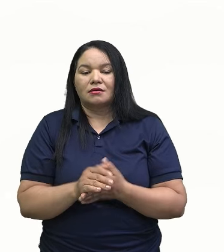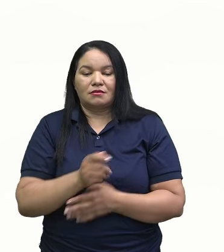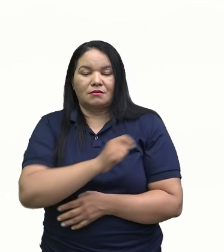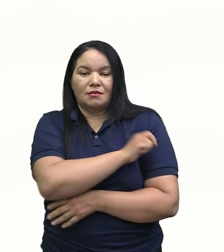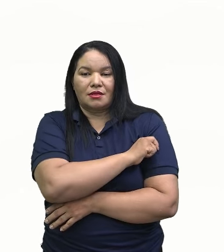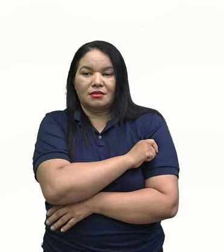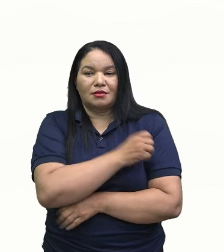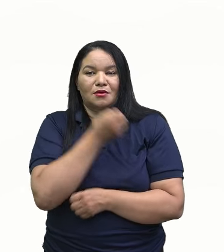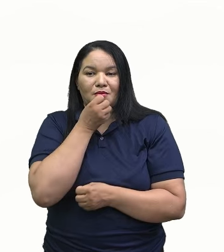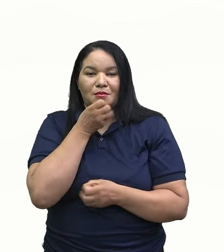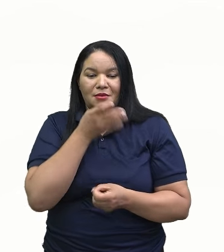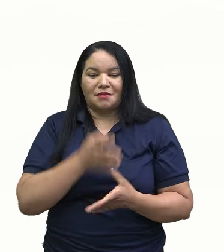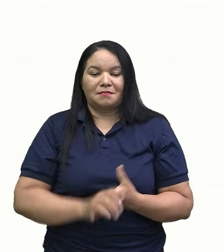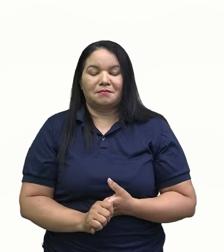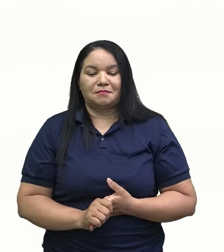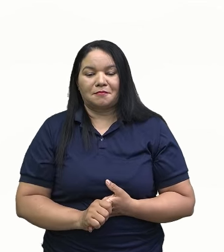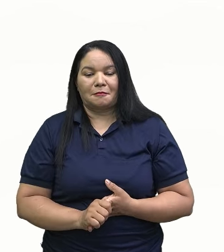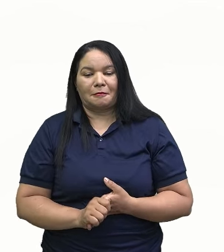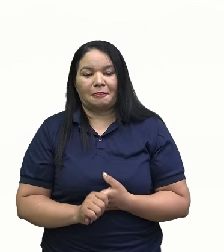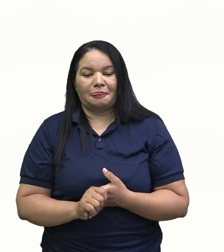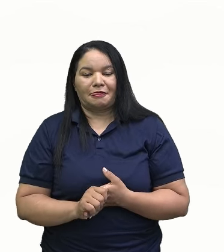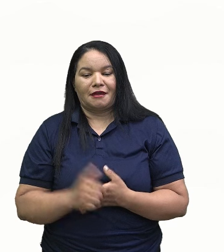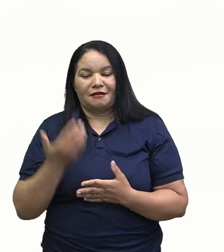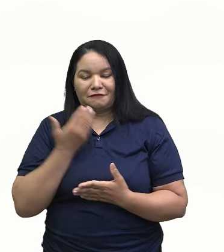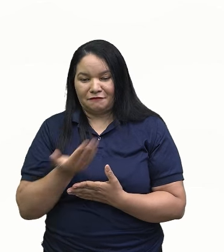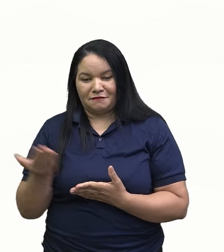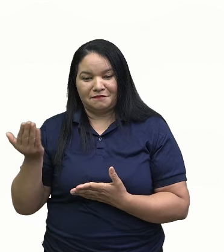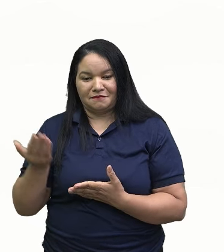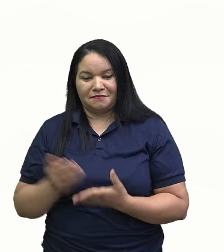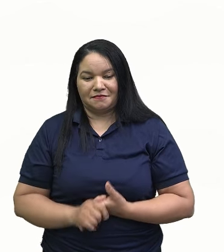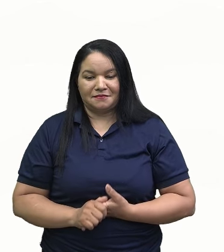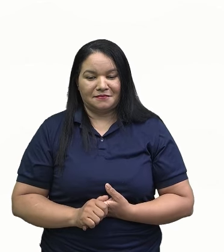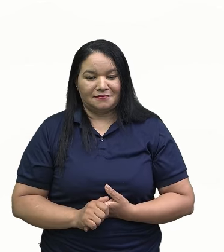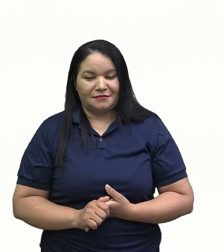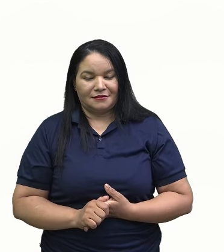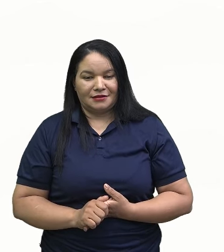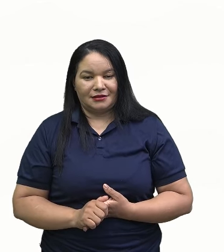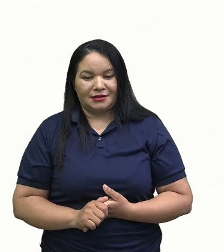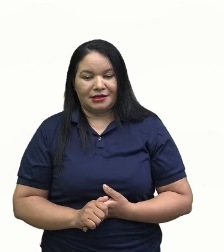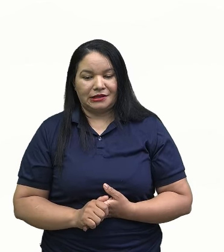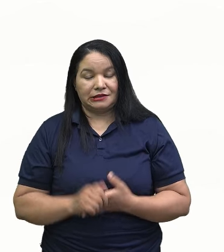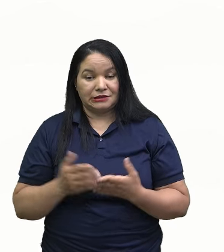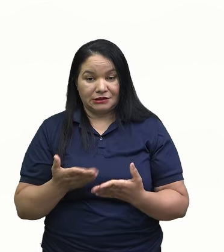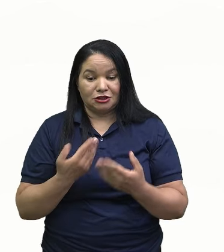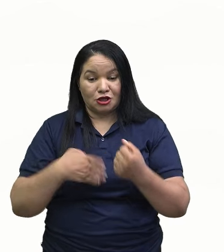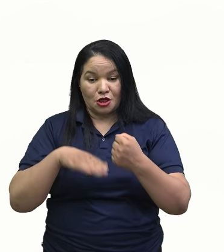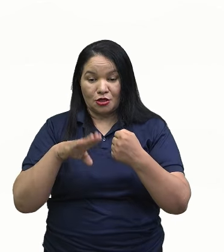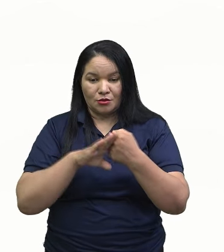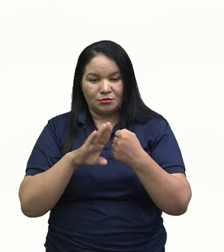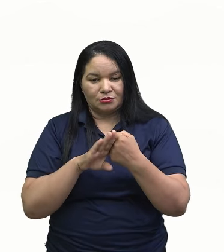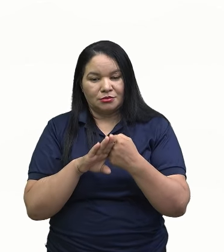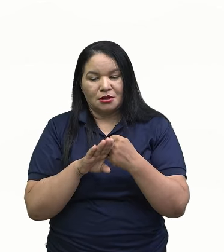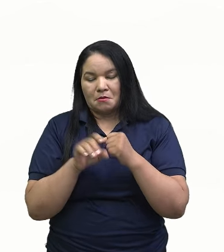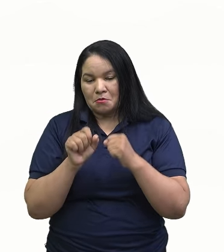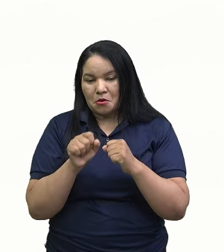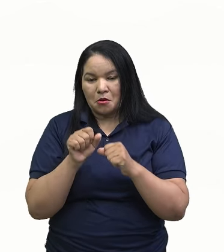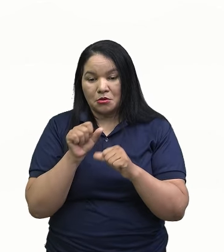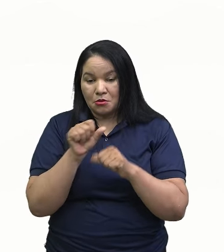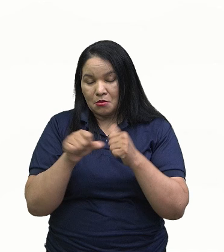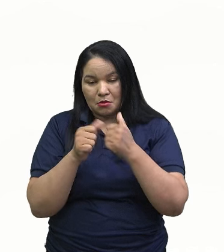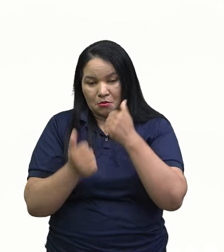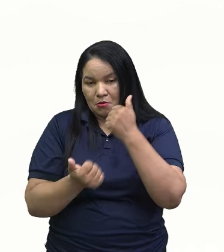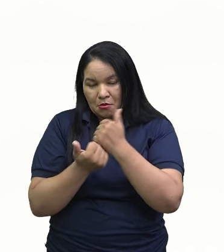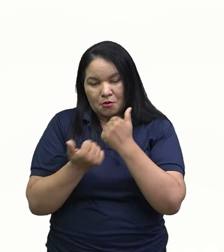Tratar aluno. Veja que, para eu não utilizar o substantivo, eu posso utilizar o